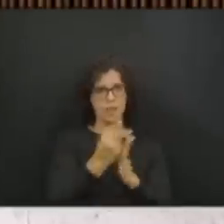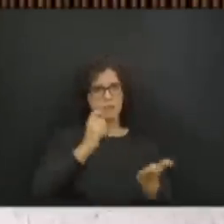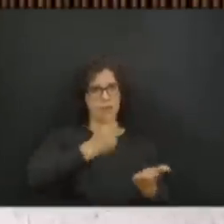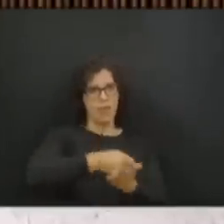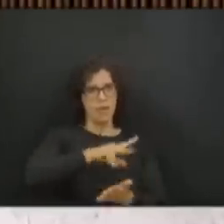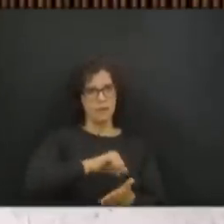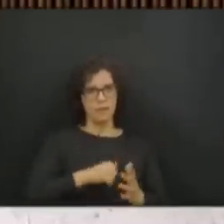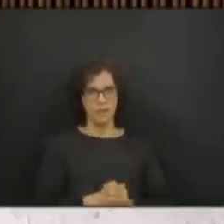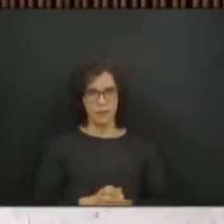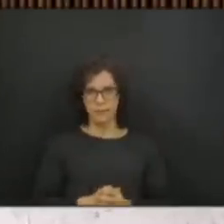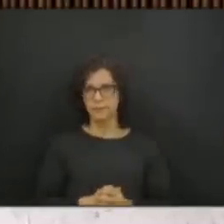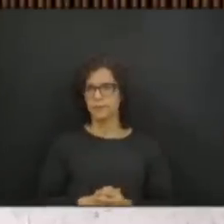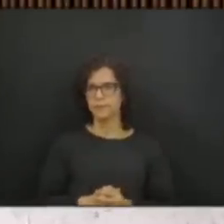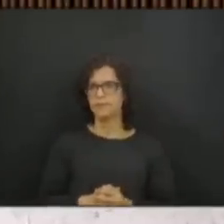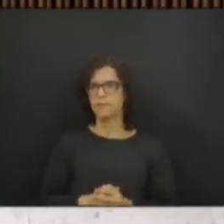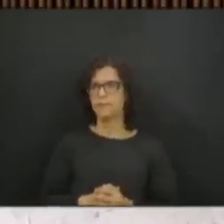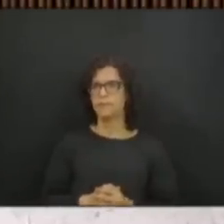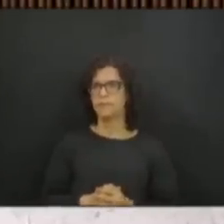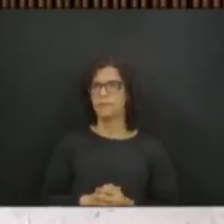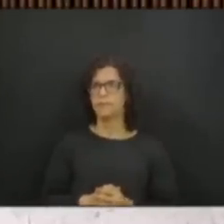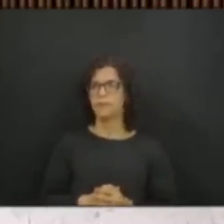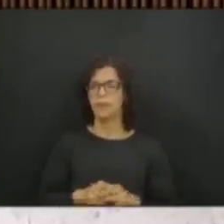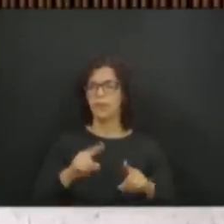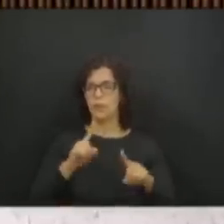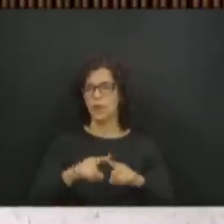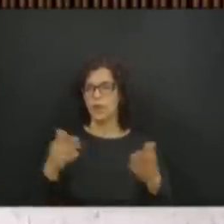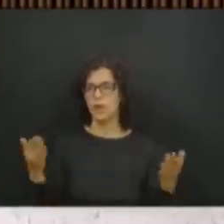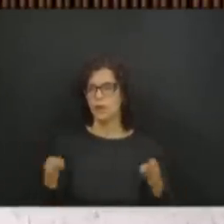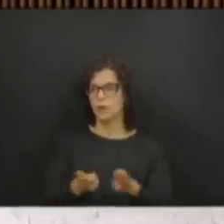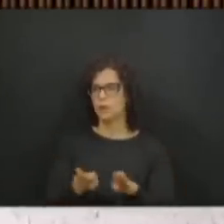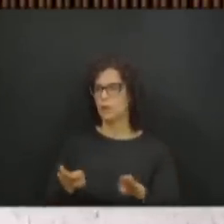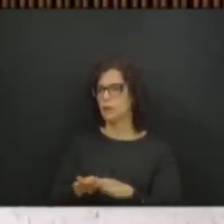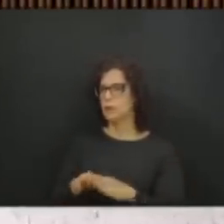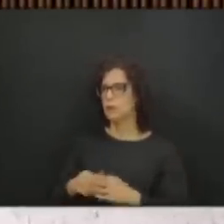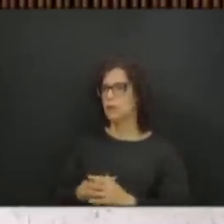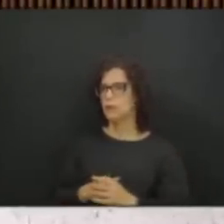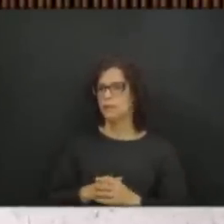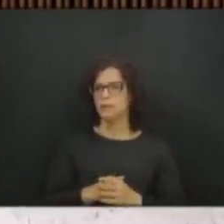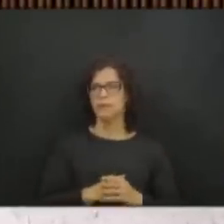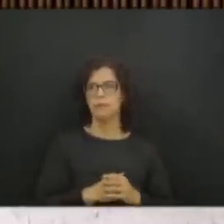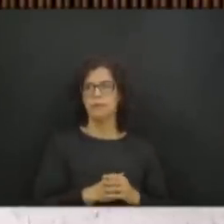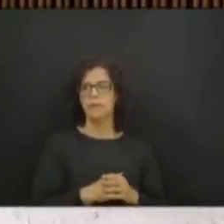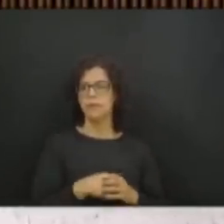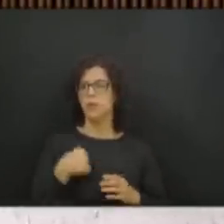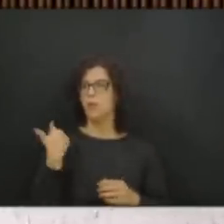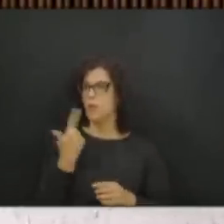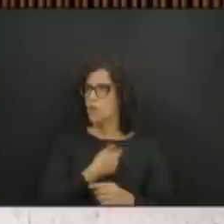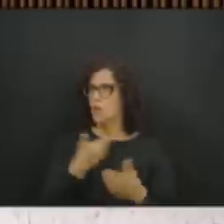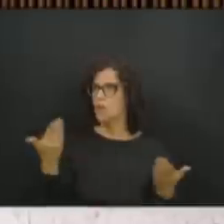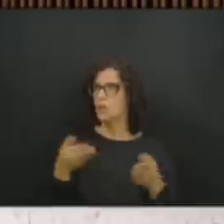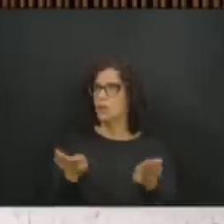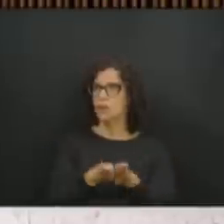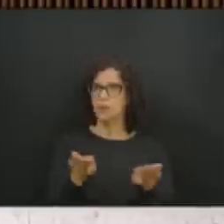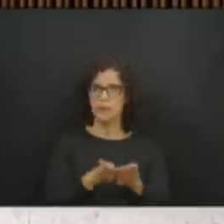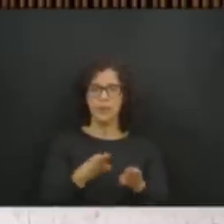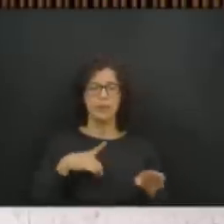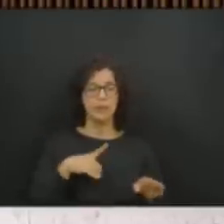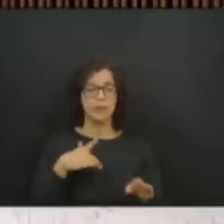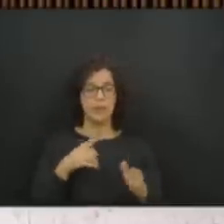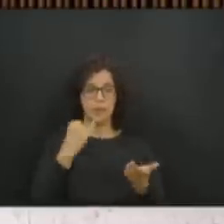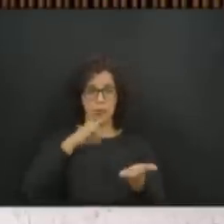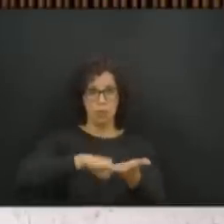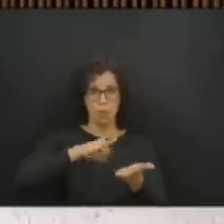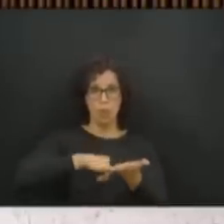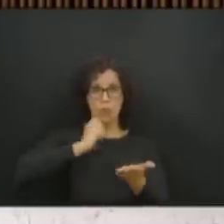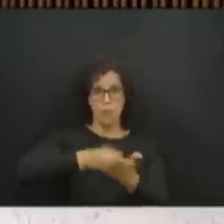será uma situação muito desagradável porque as pessoas vão que hoje só pagavam impostos relativamente pouco e poço falei isso inclusive olhar os